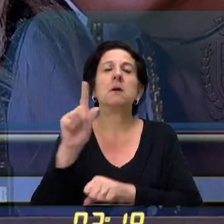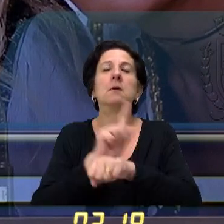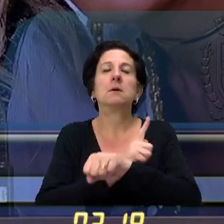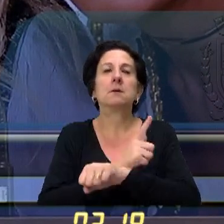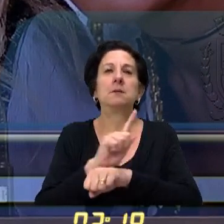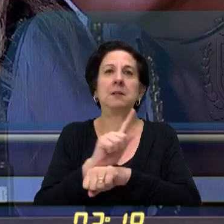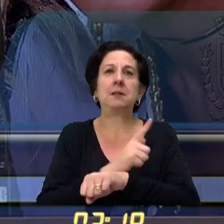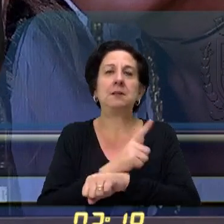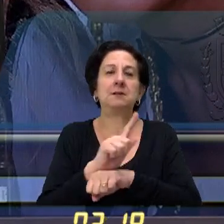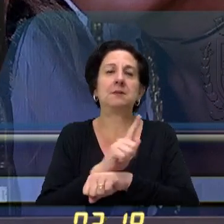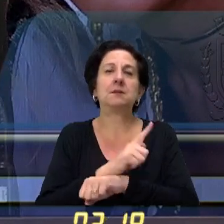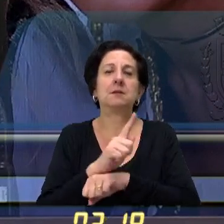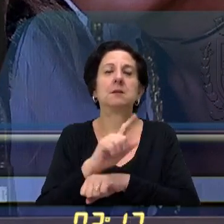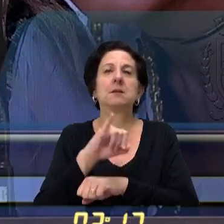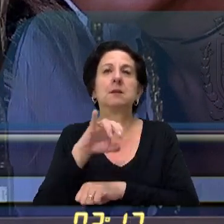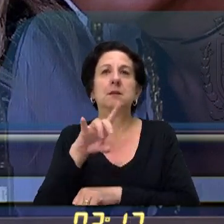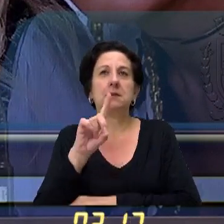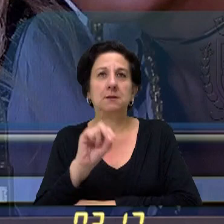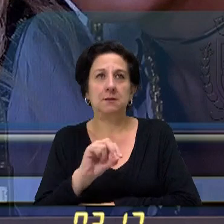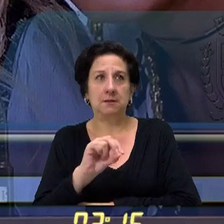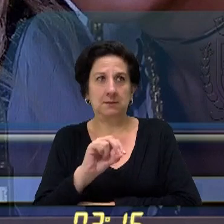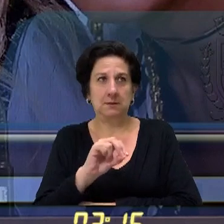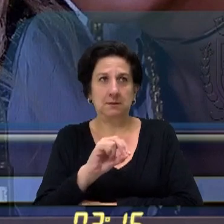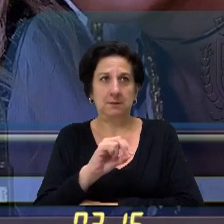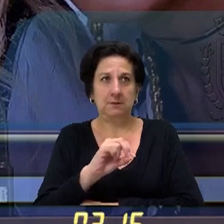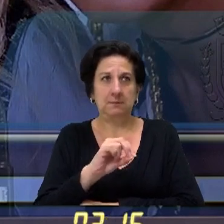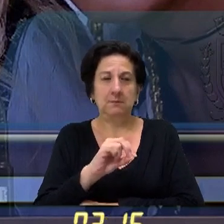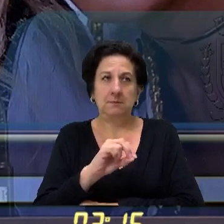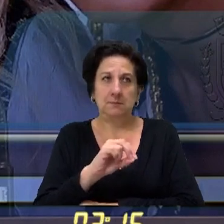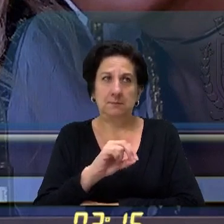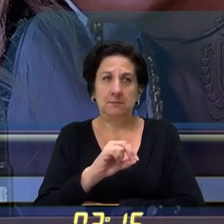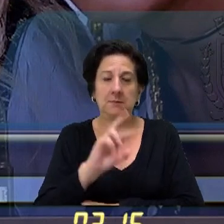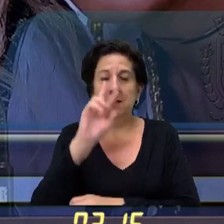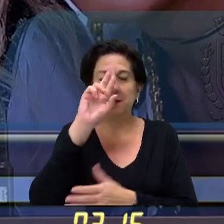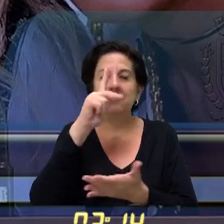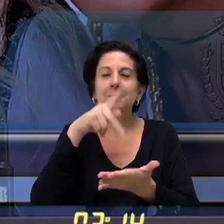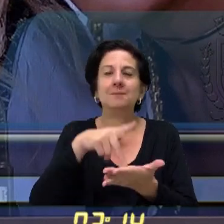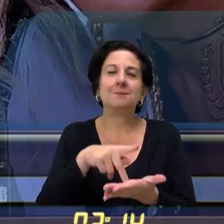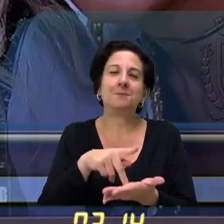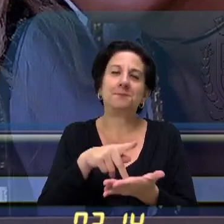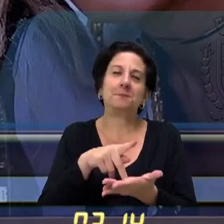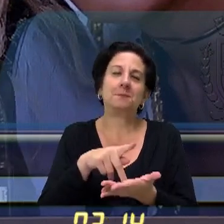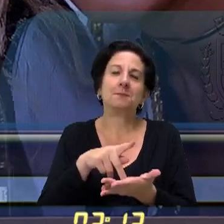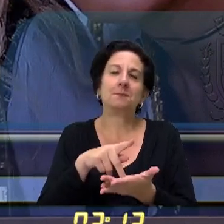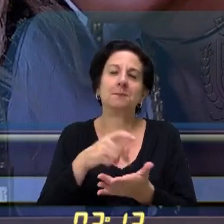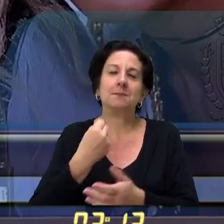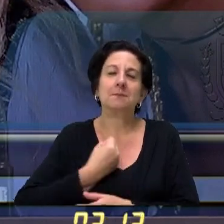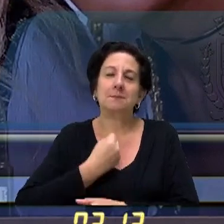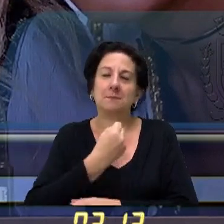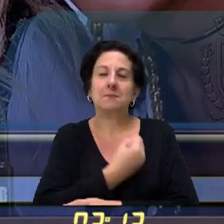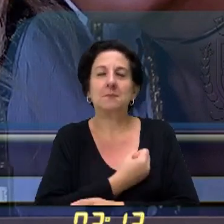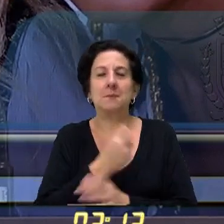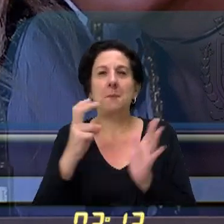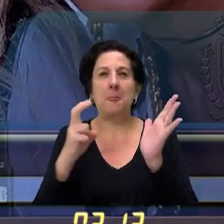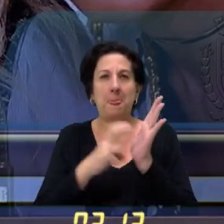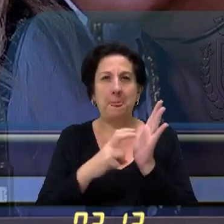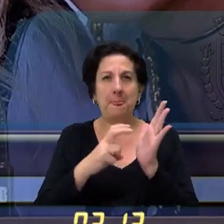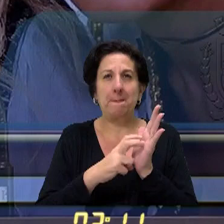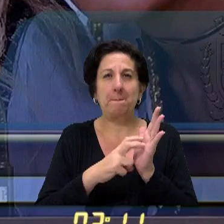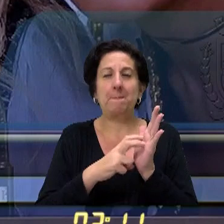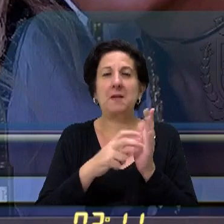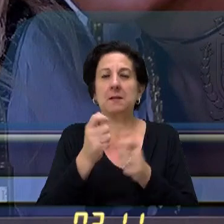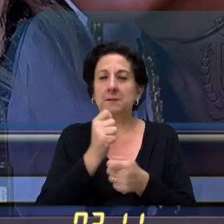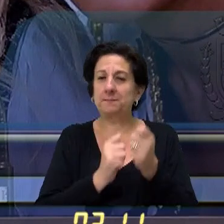vereador Ildunei, o senhor fazia referência do comprometimento e do elevado número de empréstimos que faz a